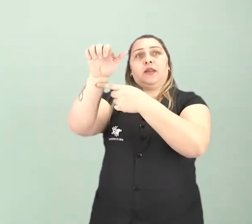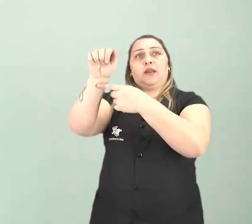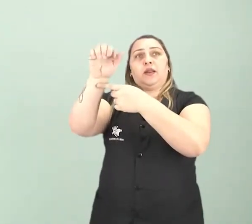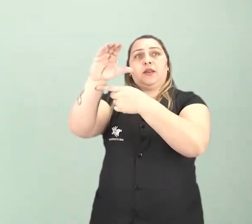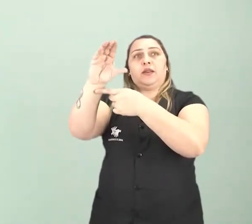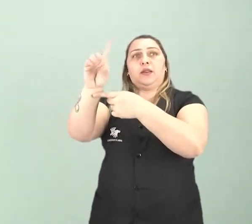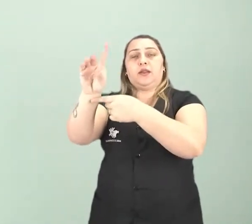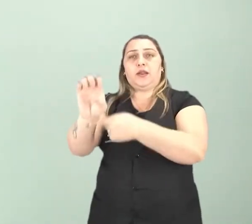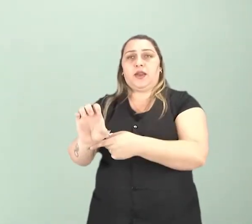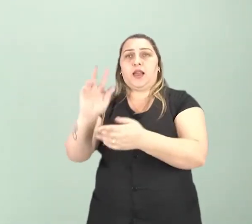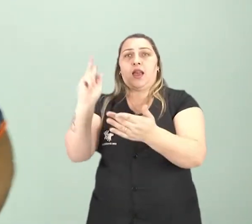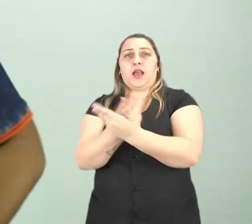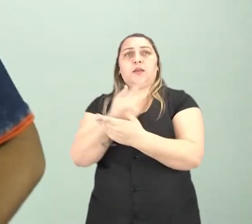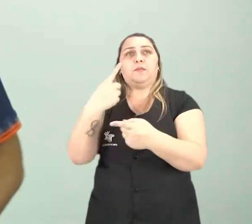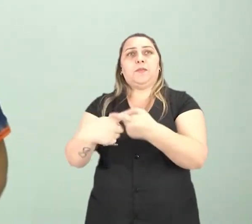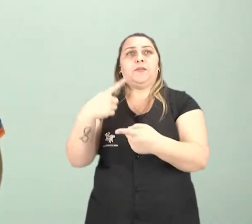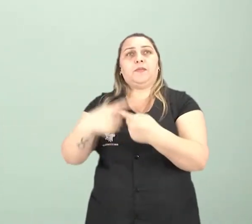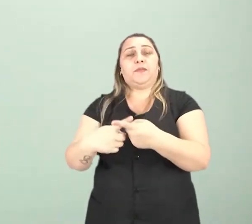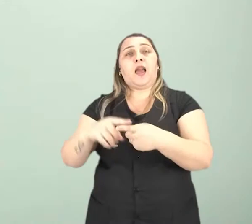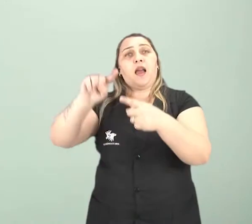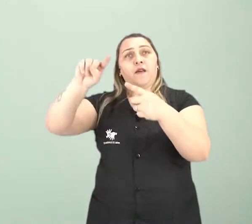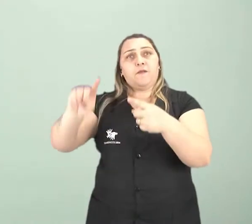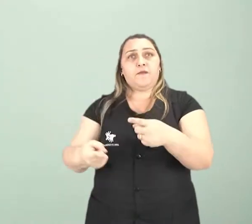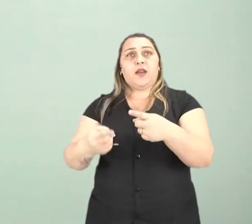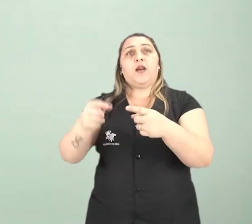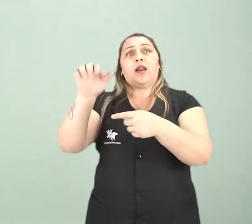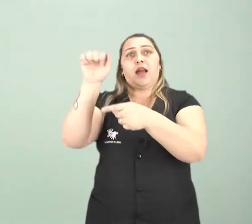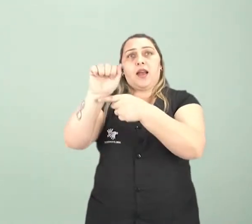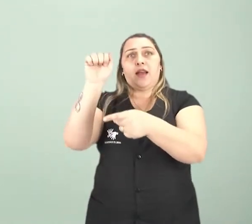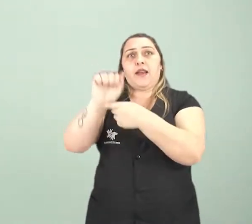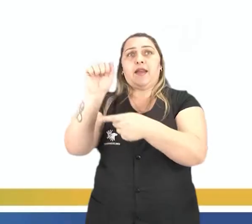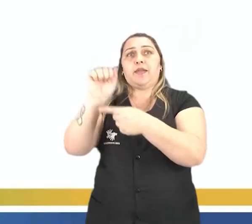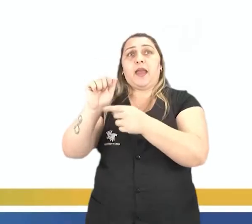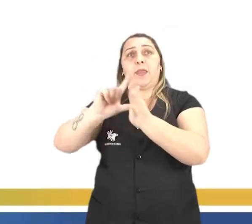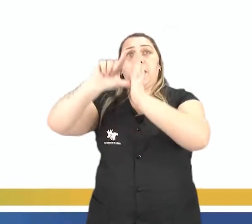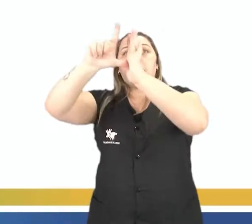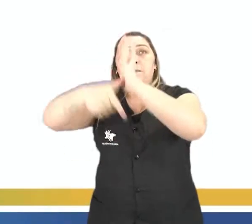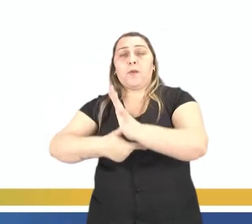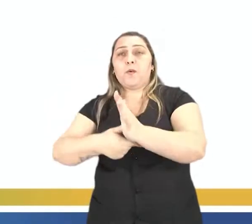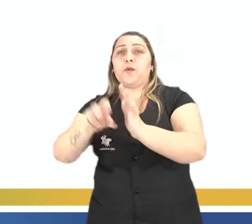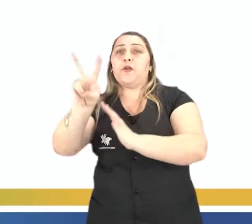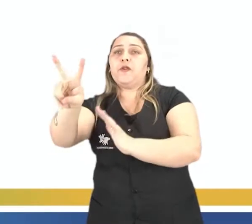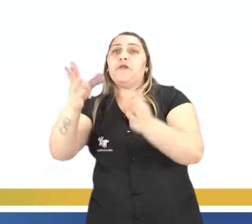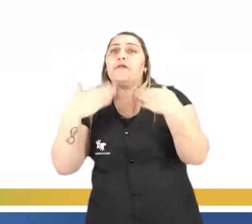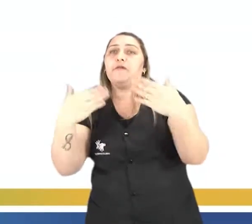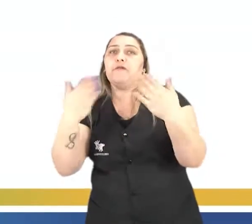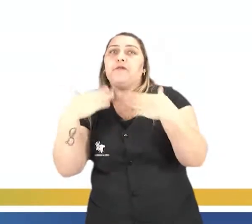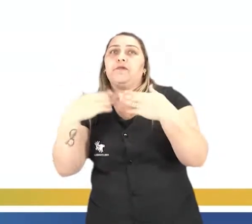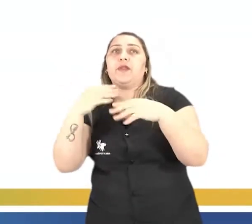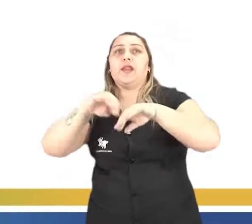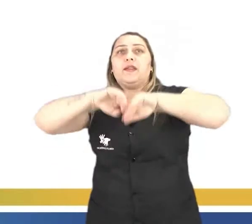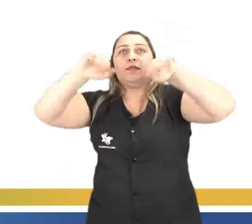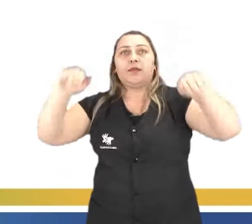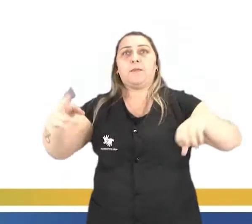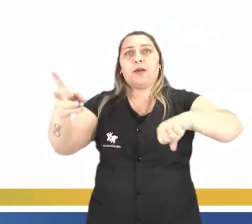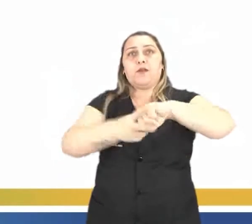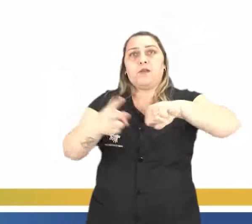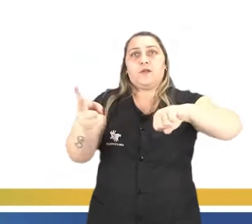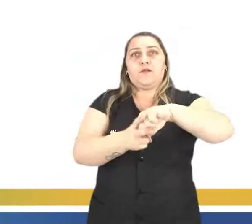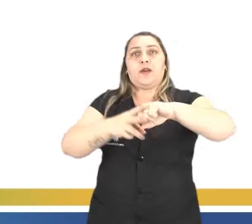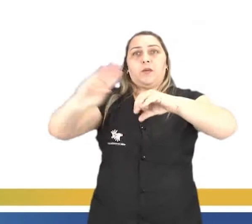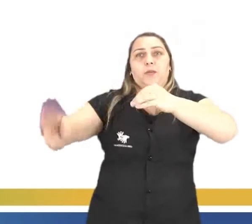por quê? Bom, vamos ver. A vírgula na letra A, ela vem depois de veraneio e separa o verbo do